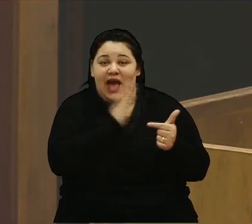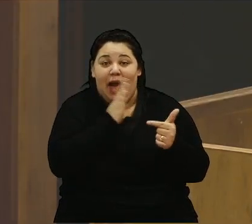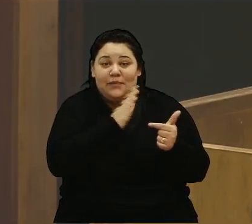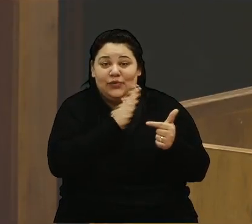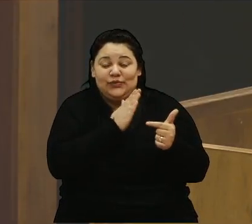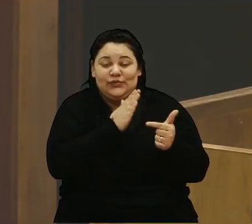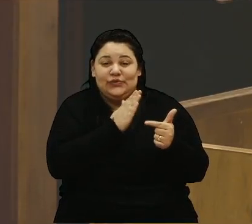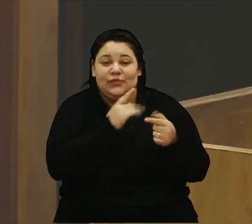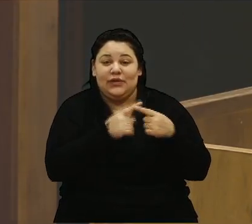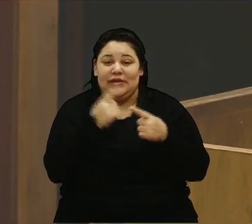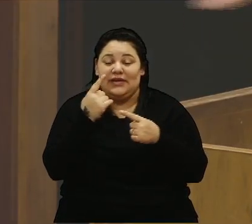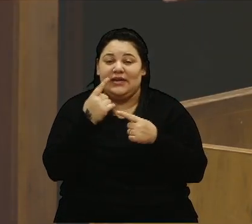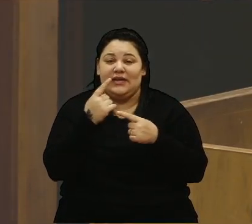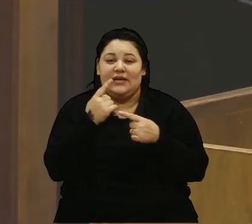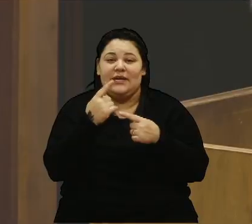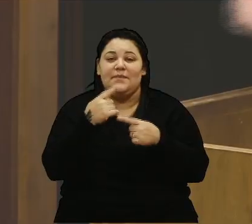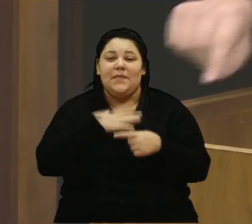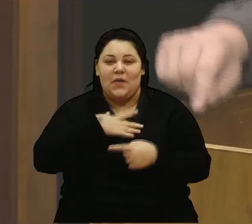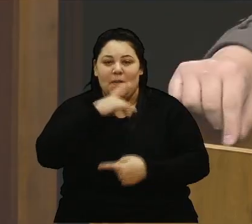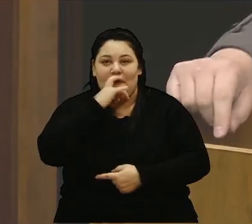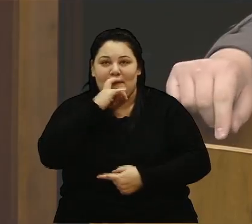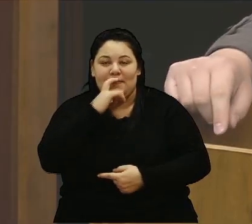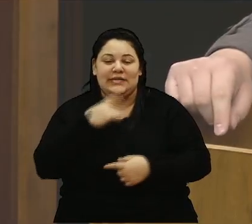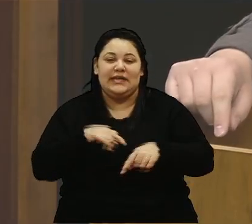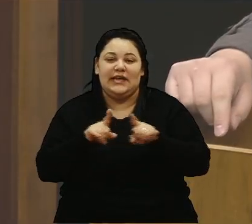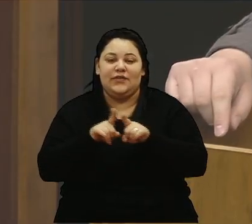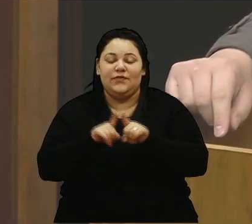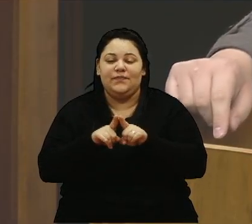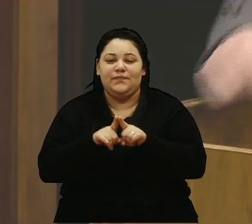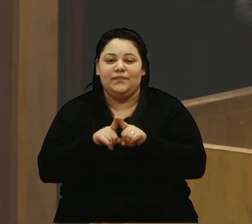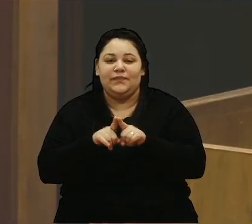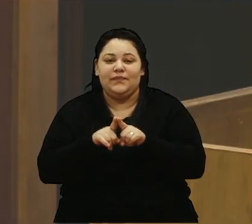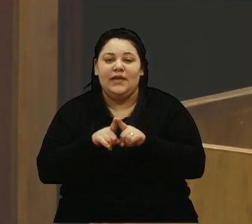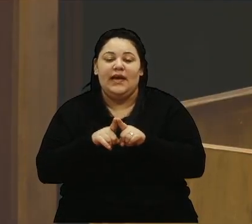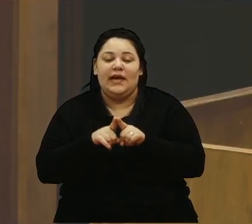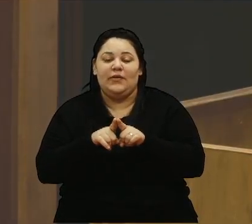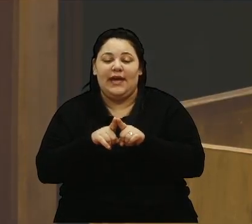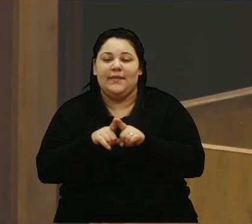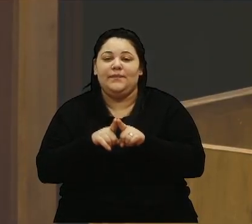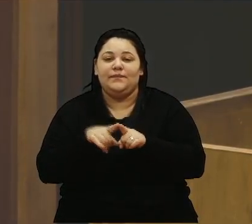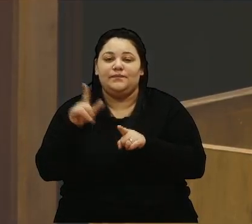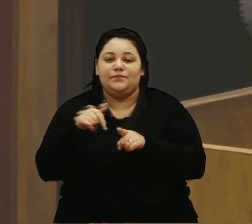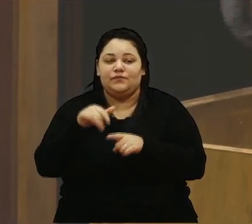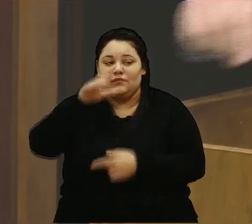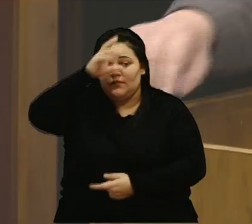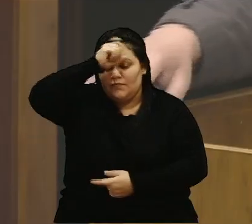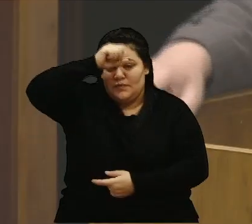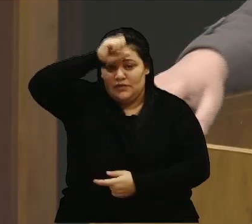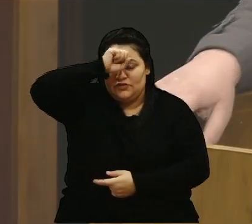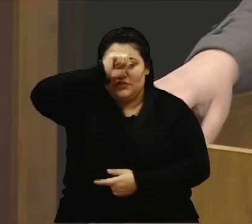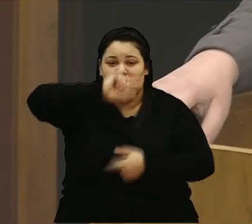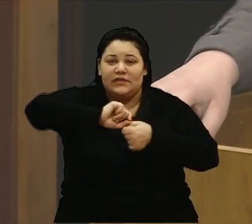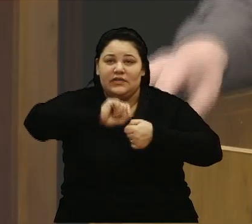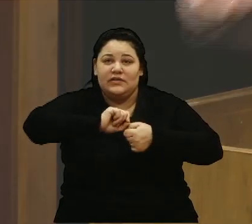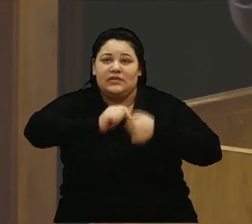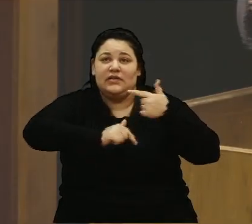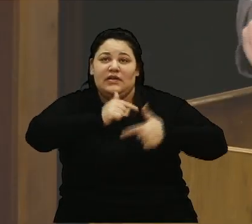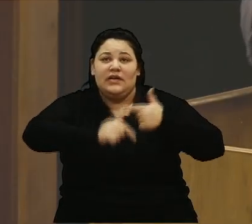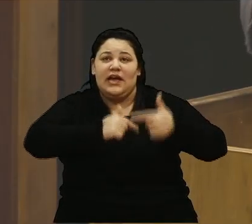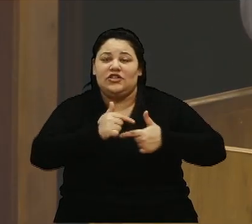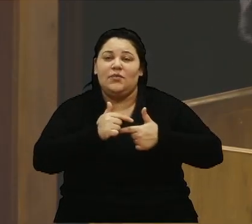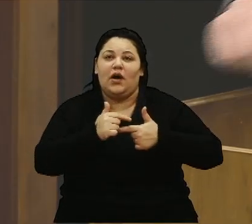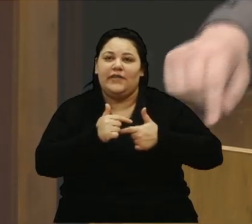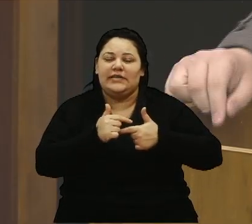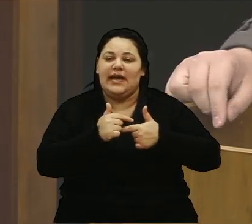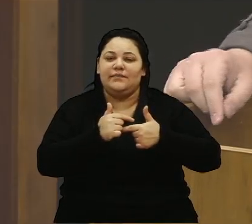Ele estendia a roupa e colocava outra máquina centrifugar enquanto isso. Aprendi a passar roupa em casa, não no Exército Brasileiro quando servi, porque tive um pai